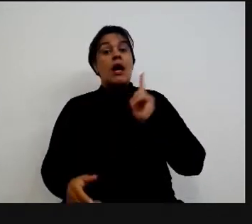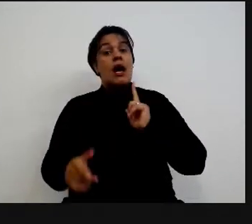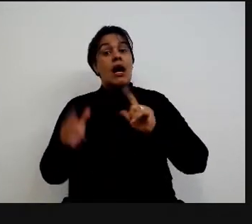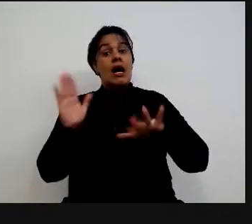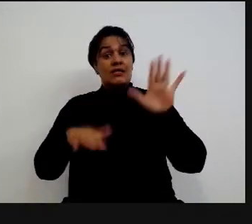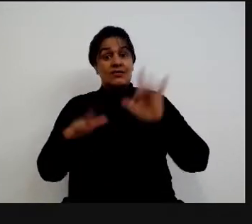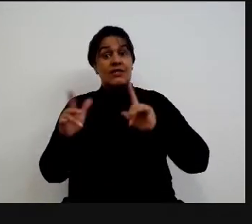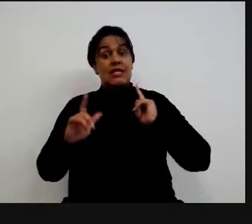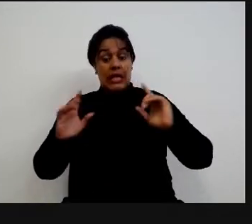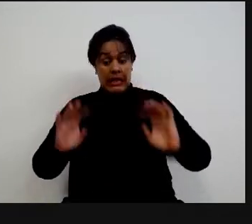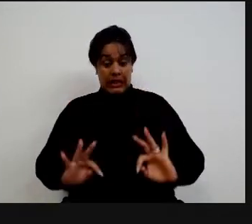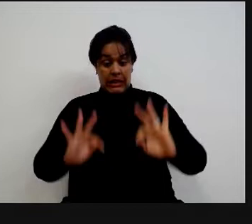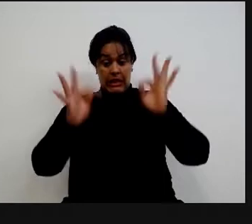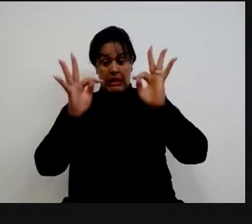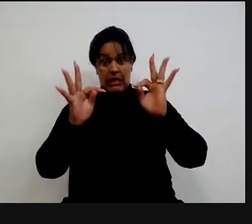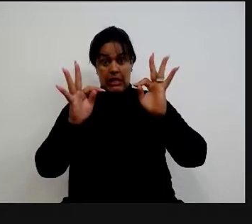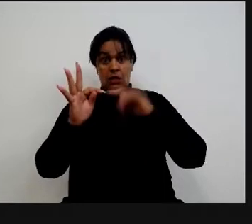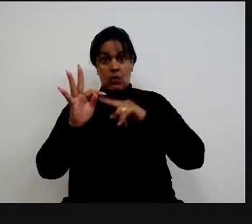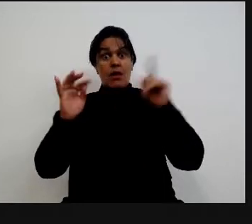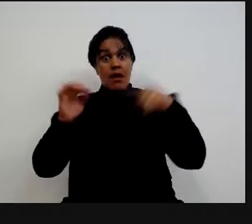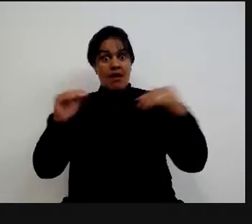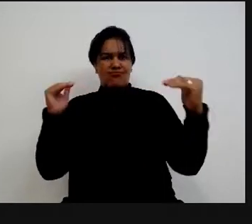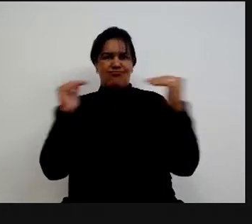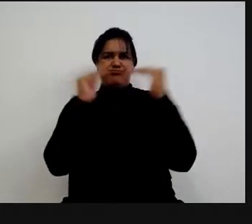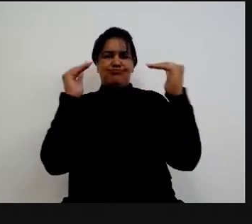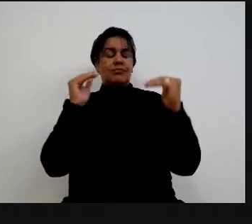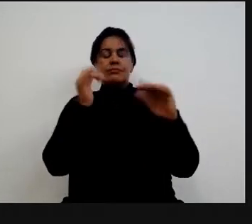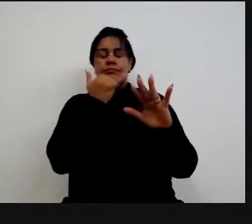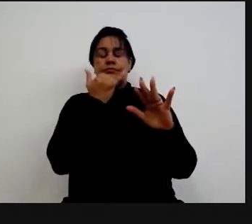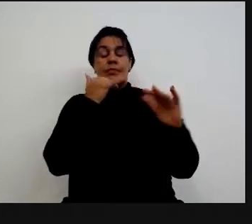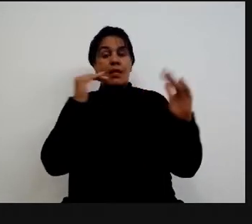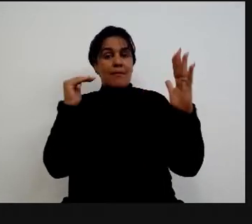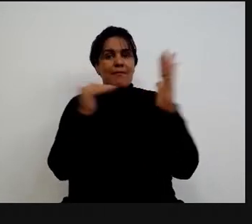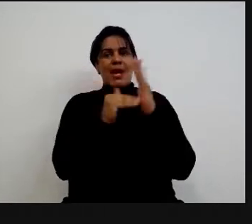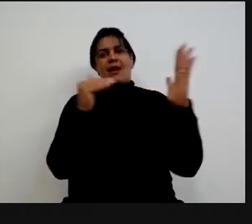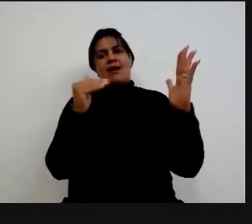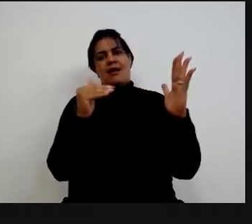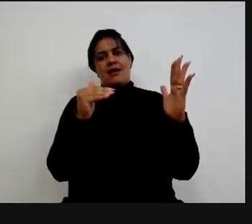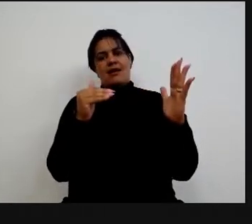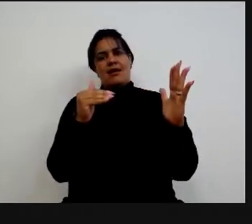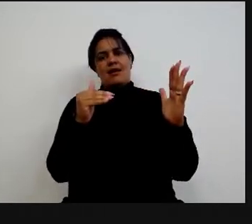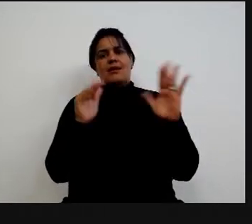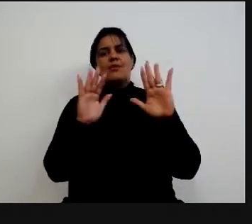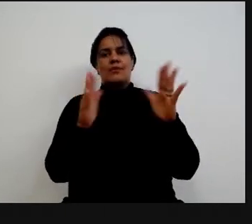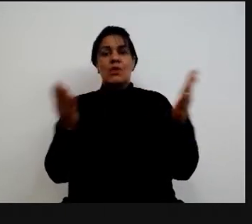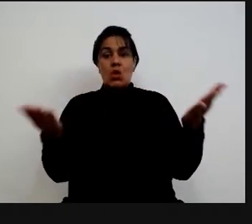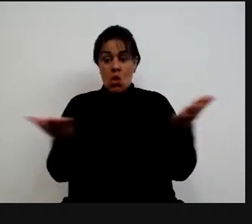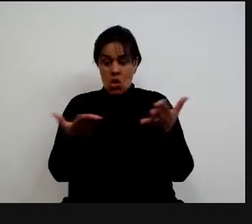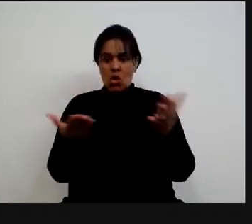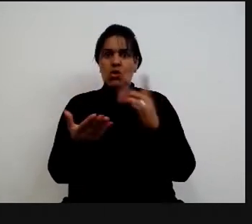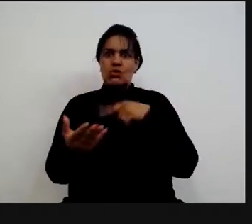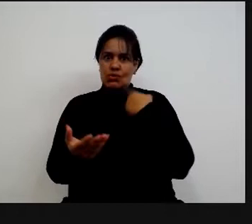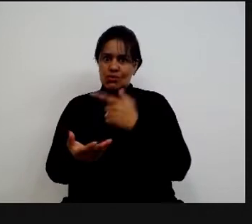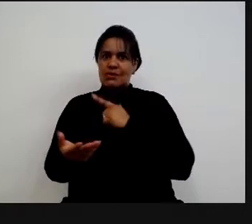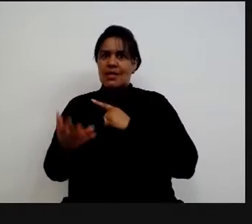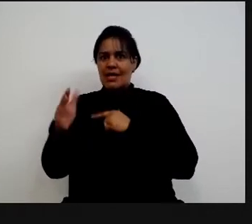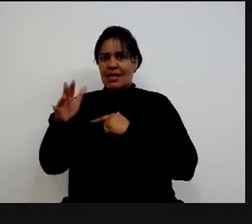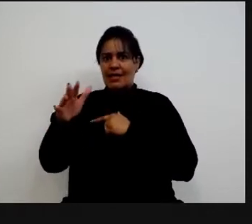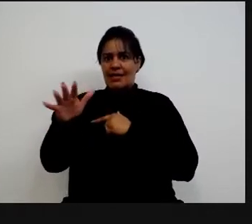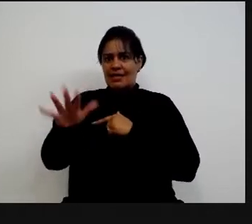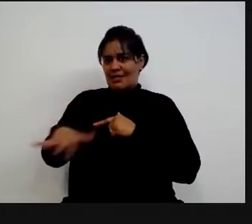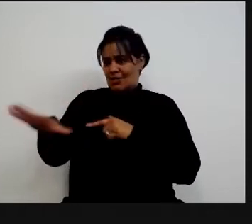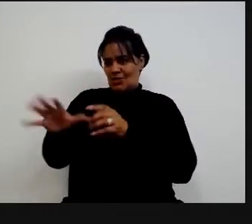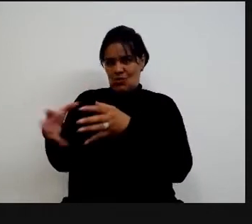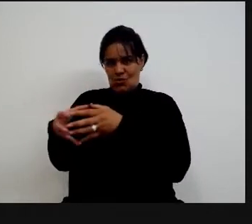E hoje nós convivemos com quase nativos digitais, né? Ou